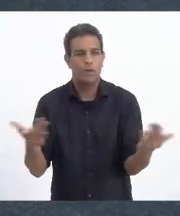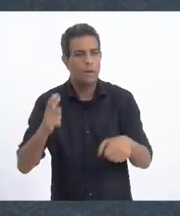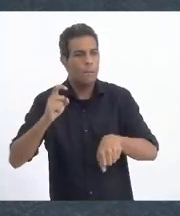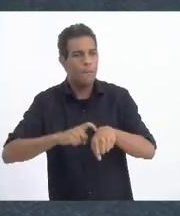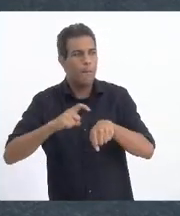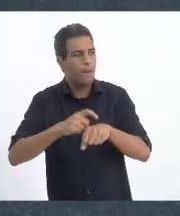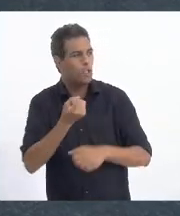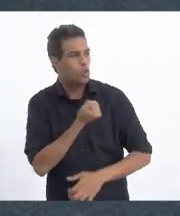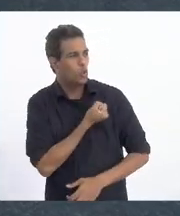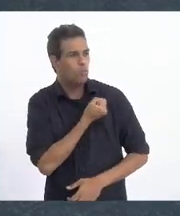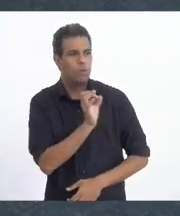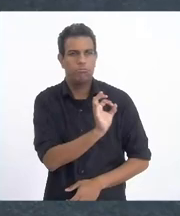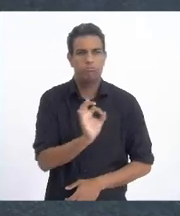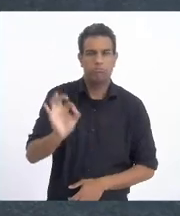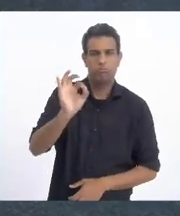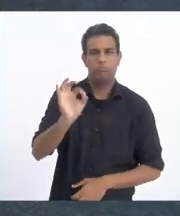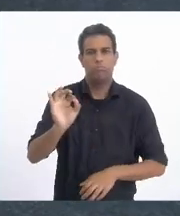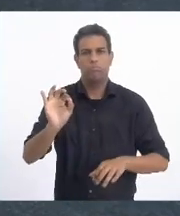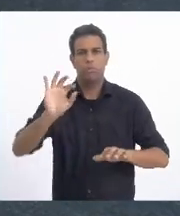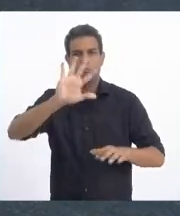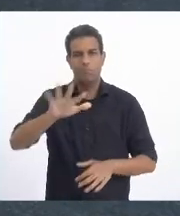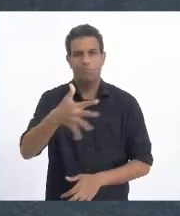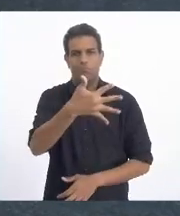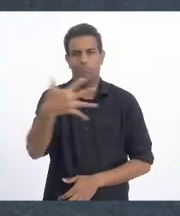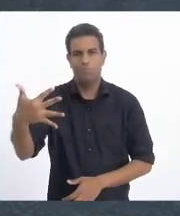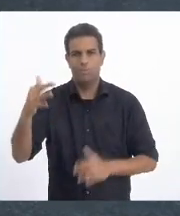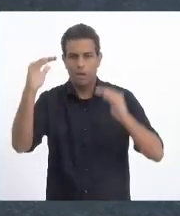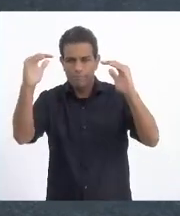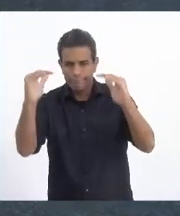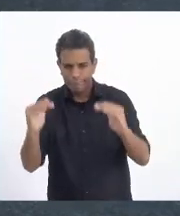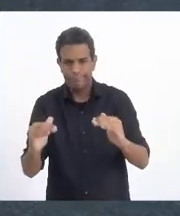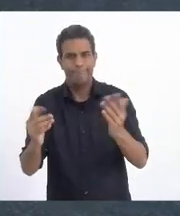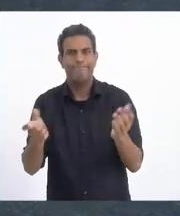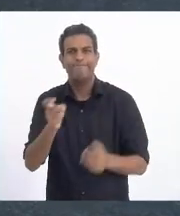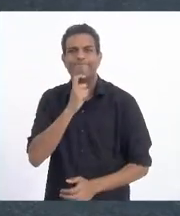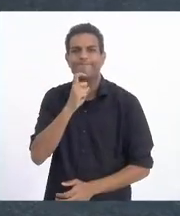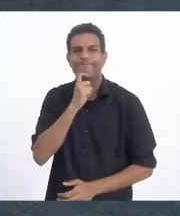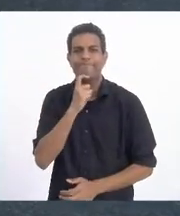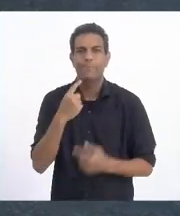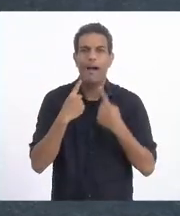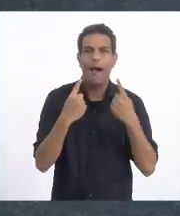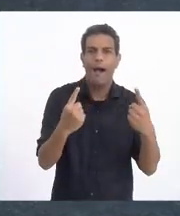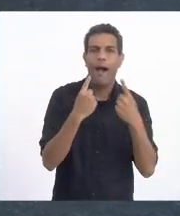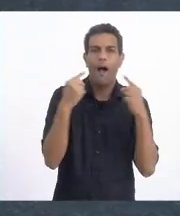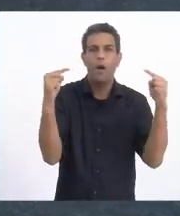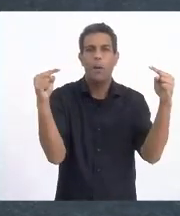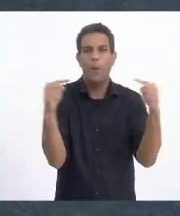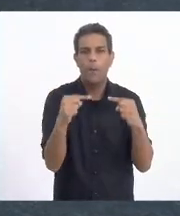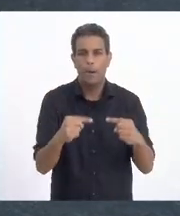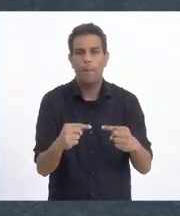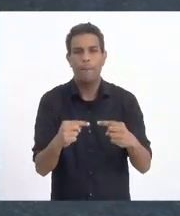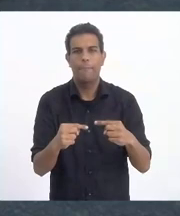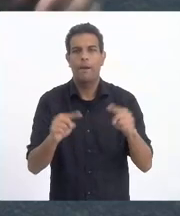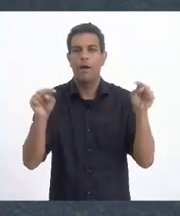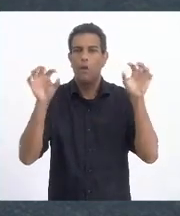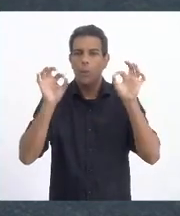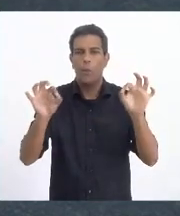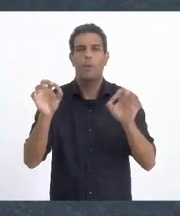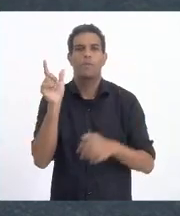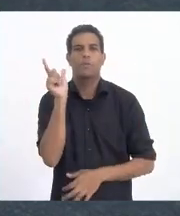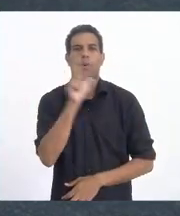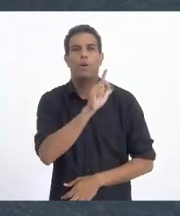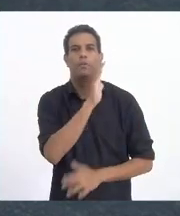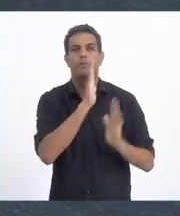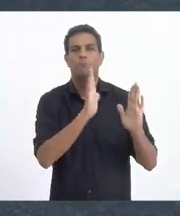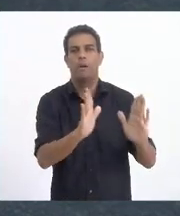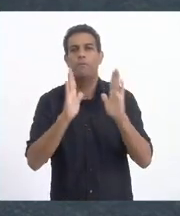com números. As planilhas, elas são frias. Agora, o clamor popular, a disciplina em que esse clamor